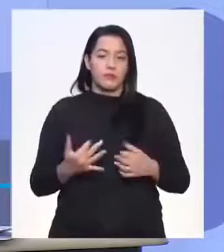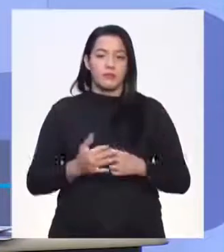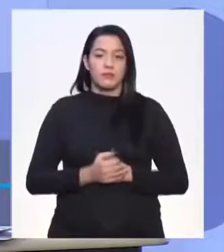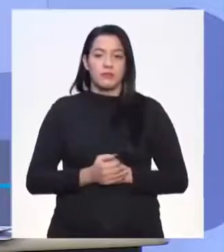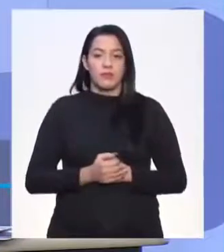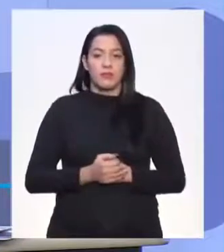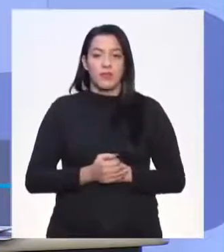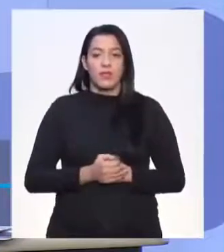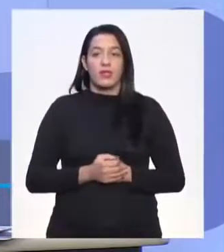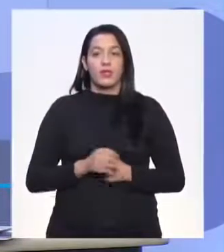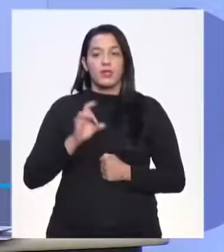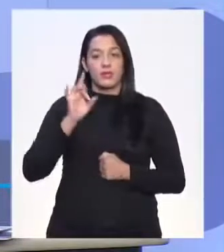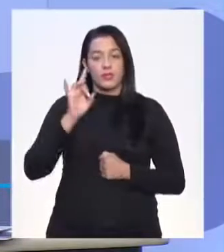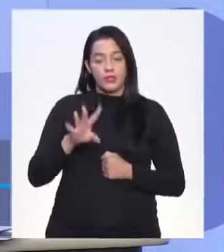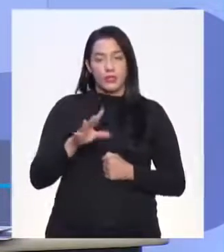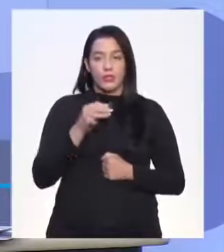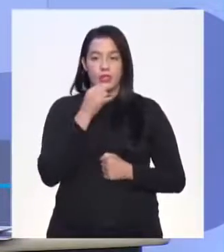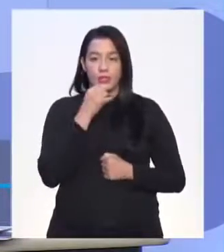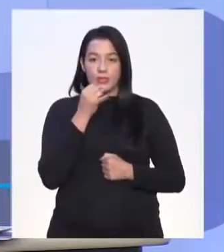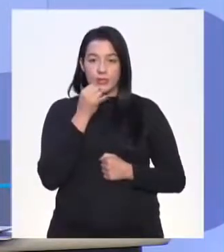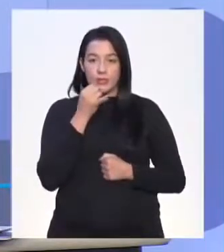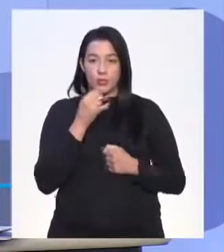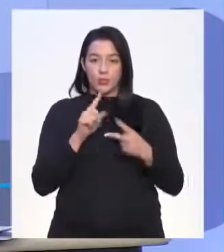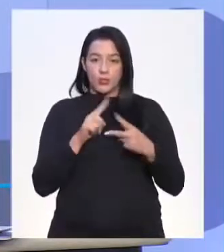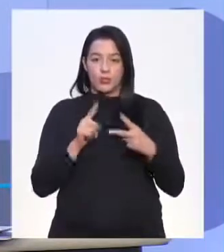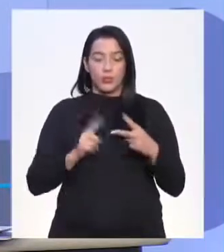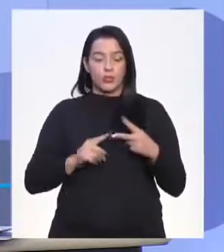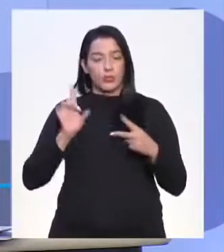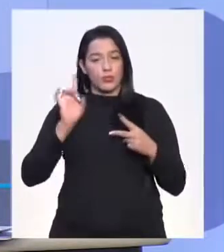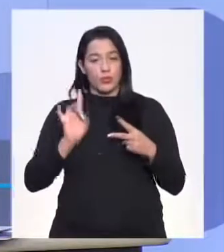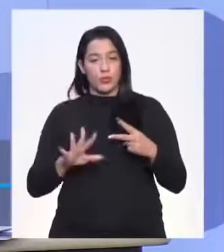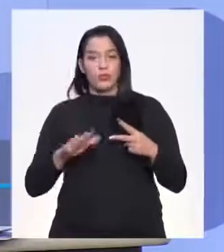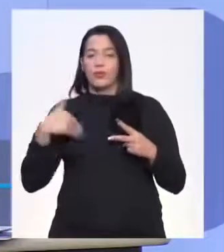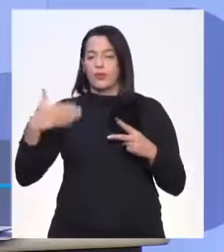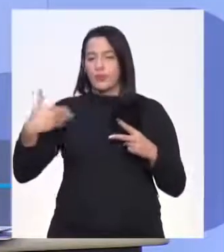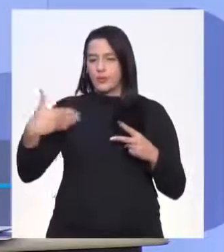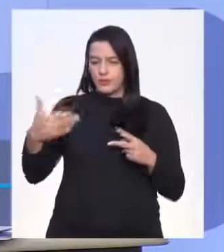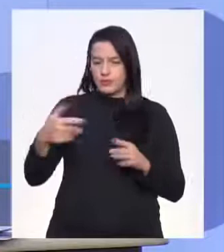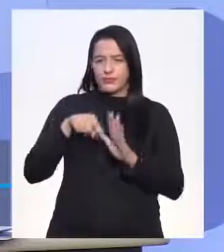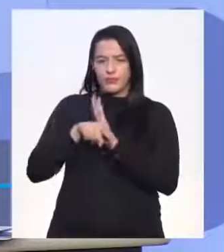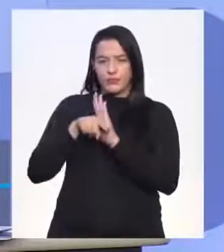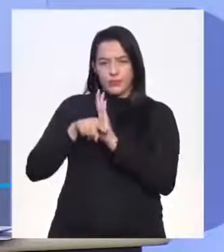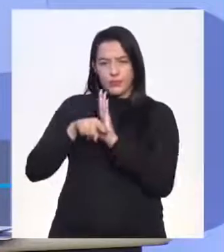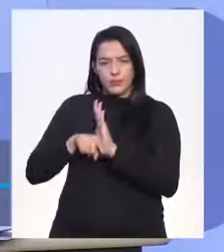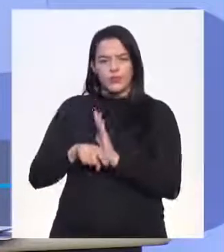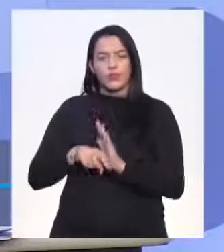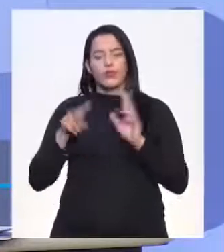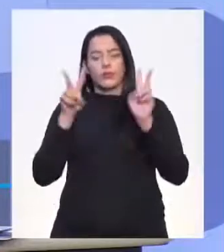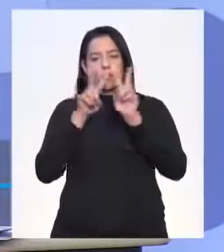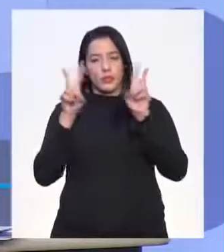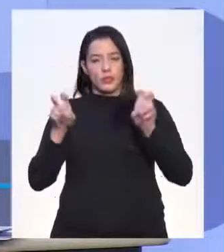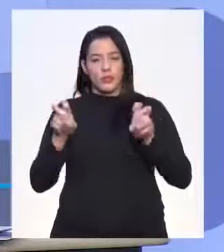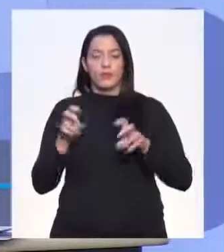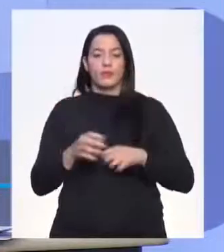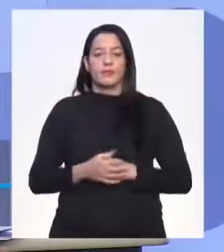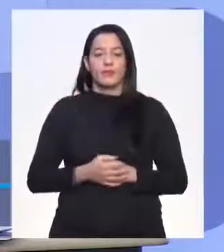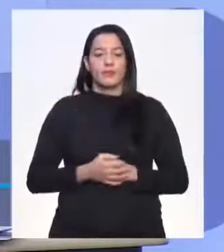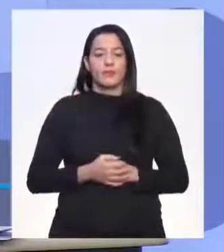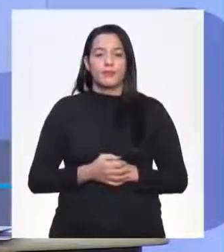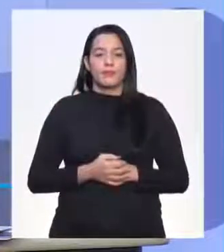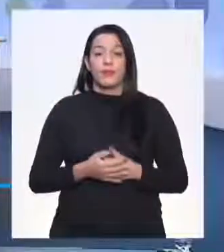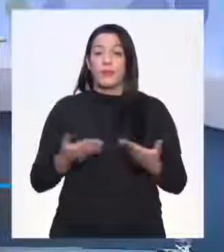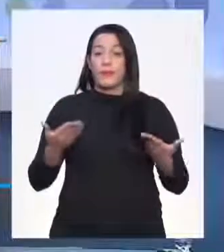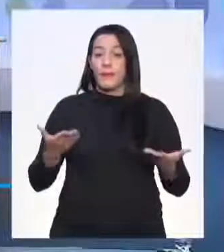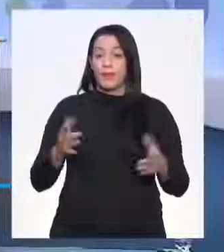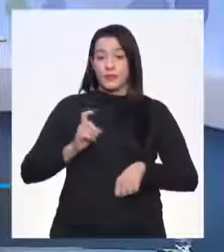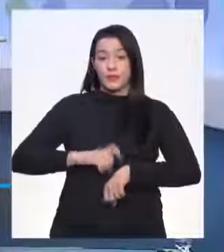isso são só 2 exemplos, você pode ainda assim continuar pesquisando sobre o assunto, certo? E, infelizmente, o